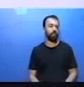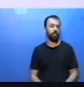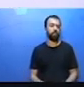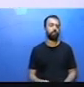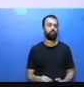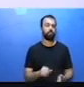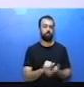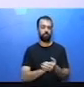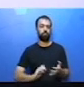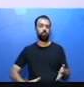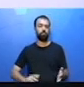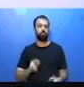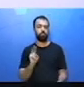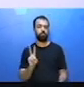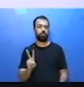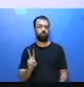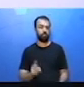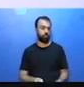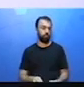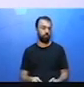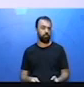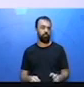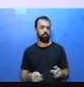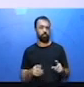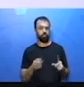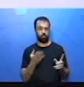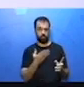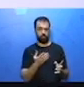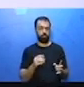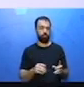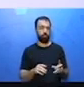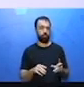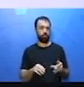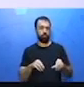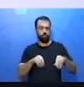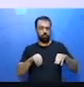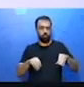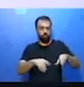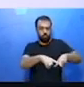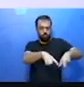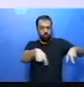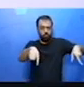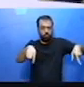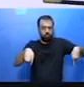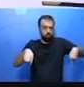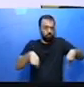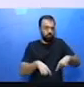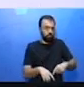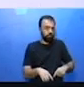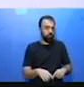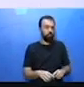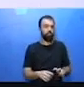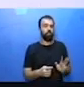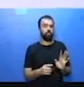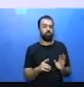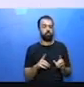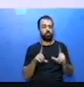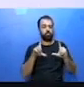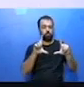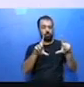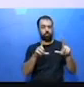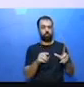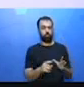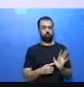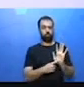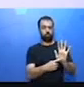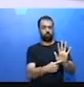Exercício 2. A figura mostra a planta de um terreno com algumas medidas indicadas. Tá. Qual